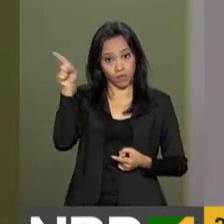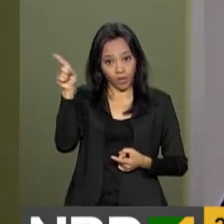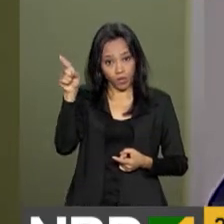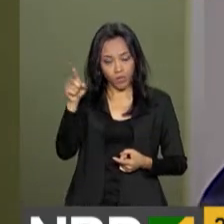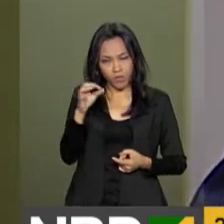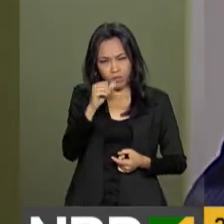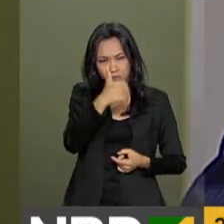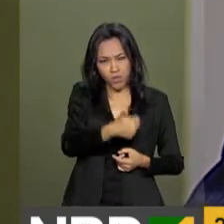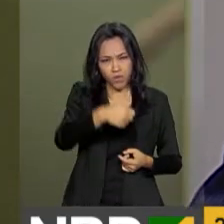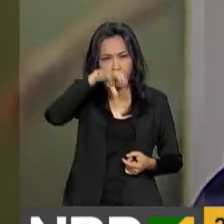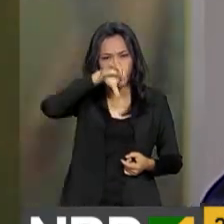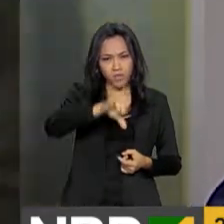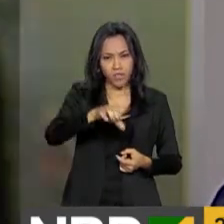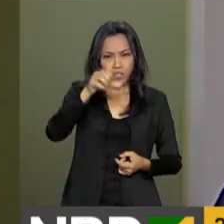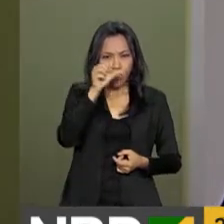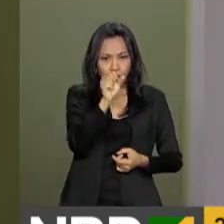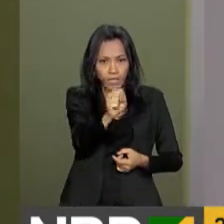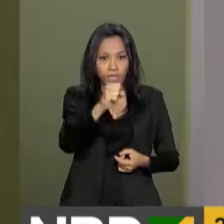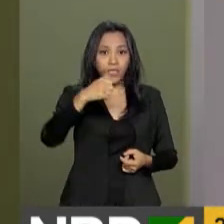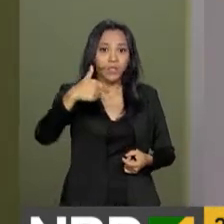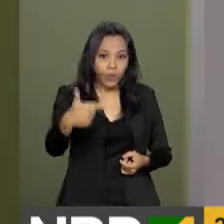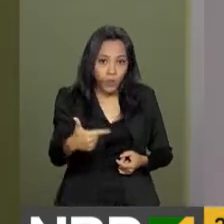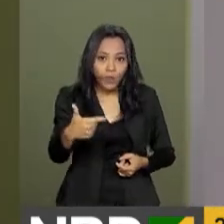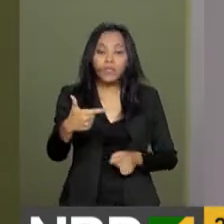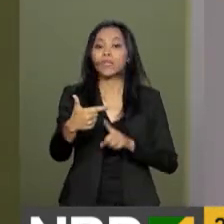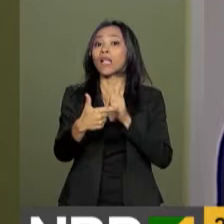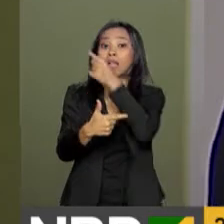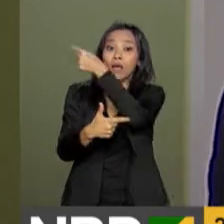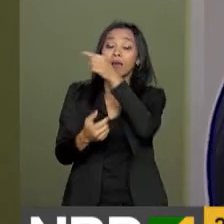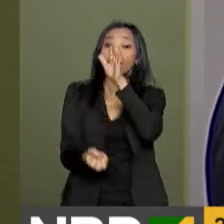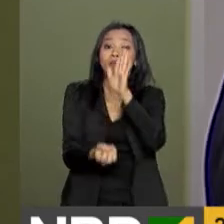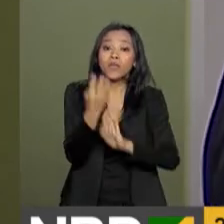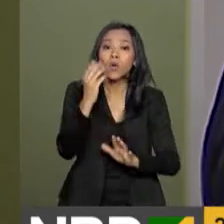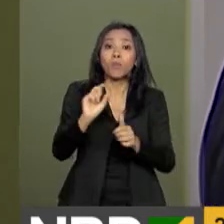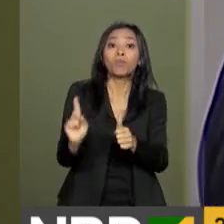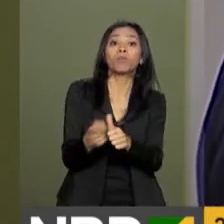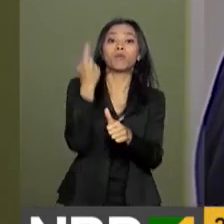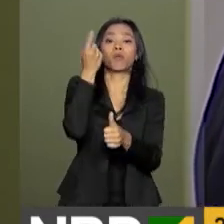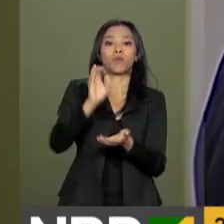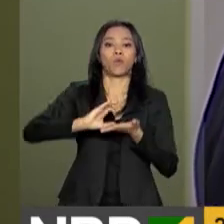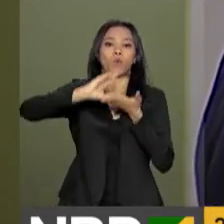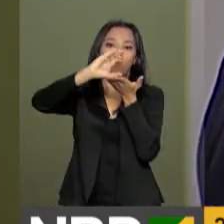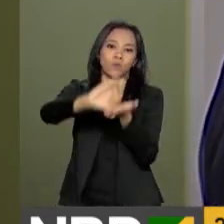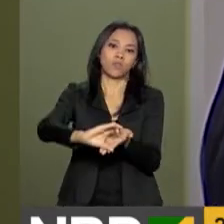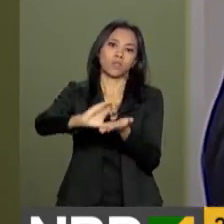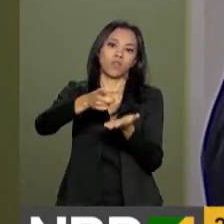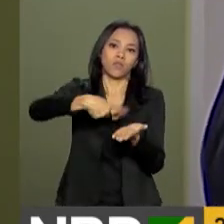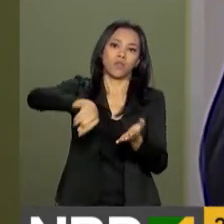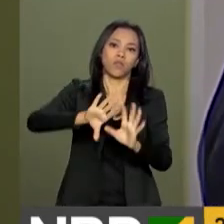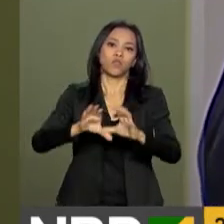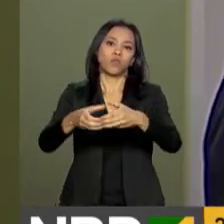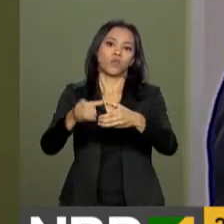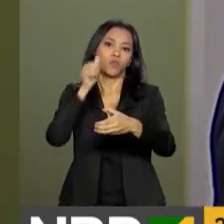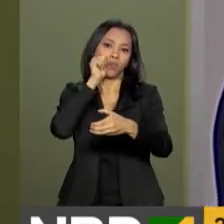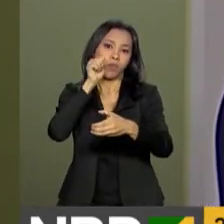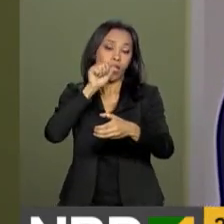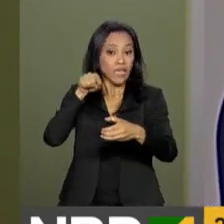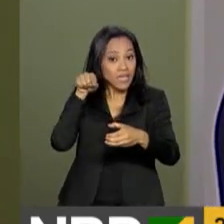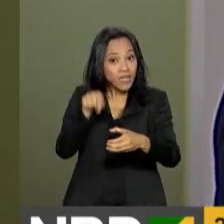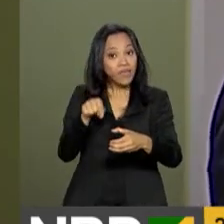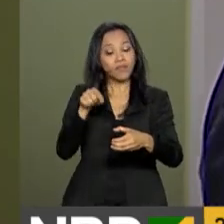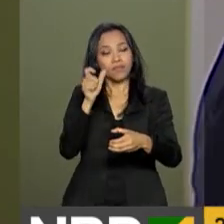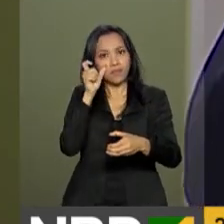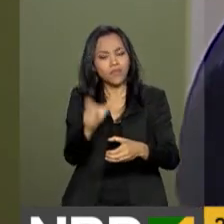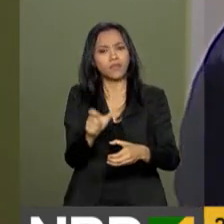de 1982 criou se pela primeira vez o conselho feminino não é e interessante aquele concelho